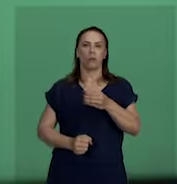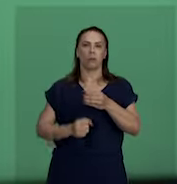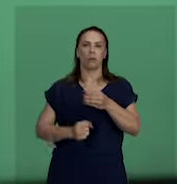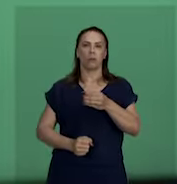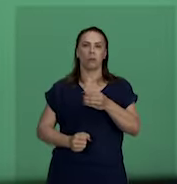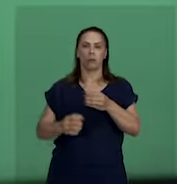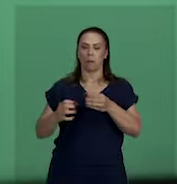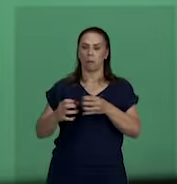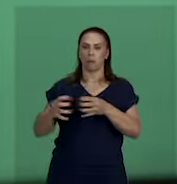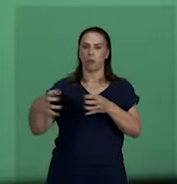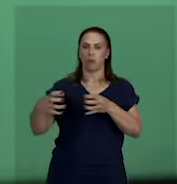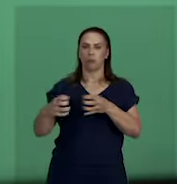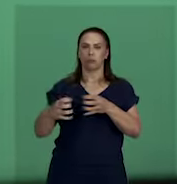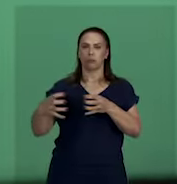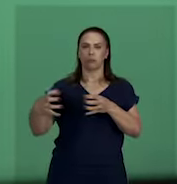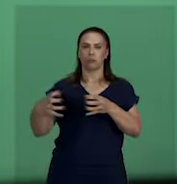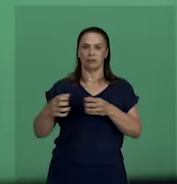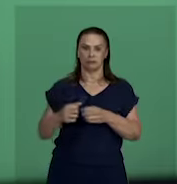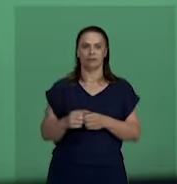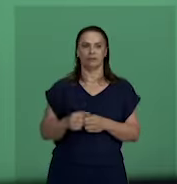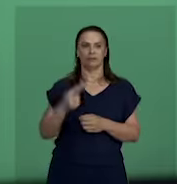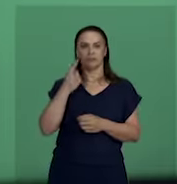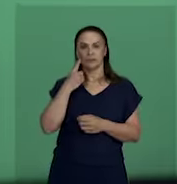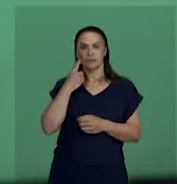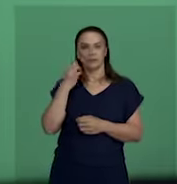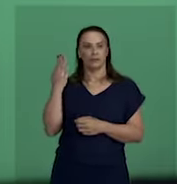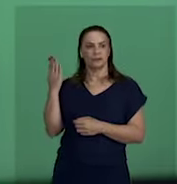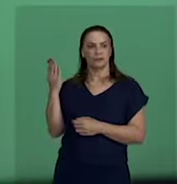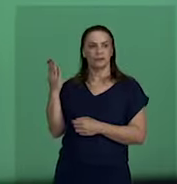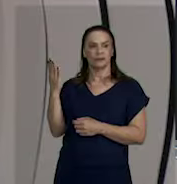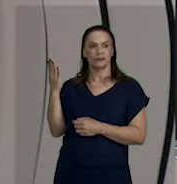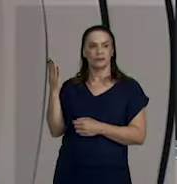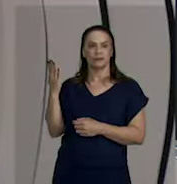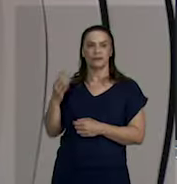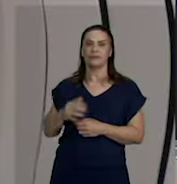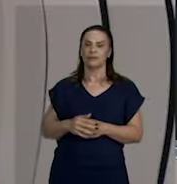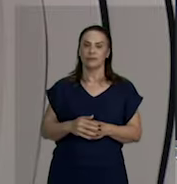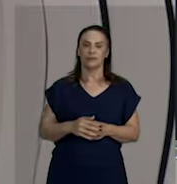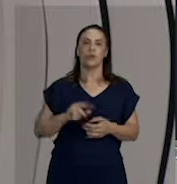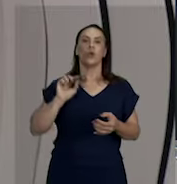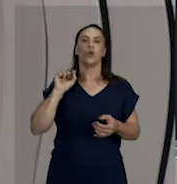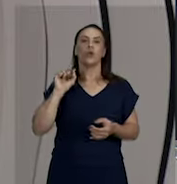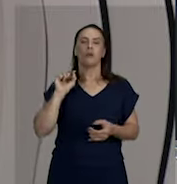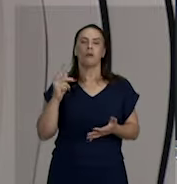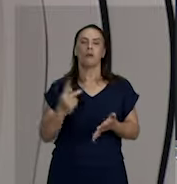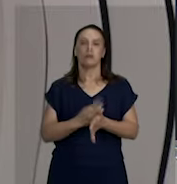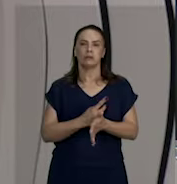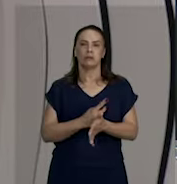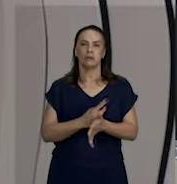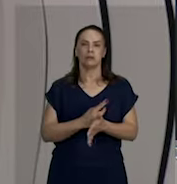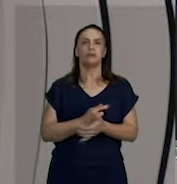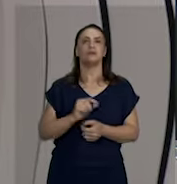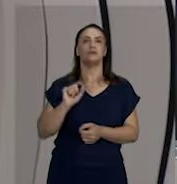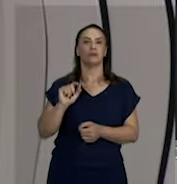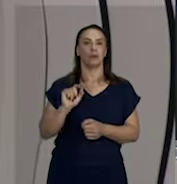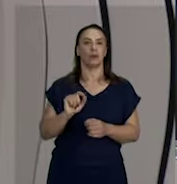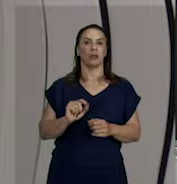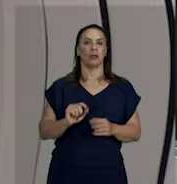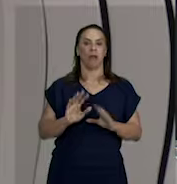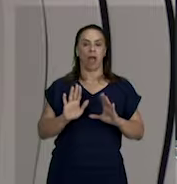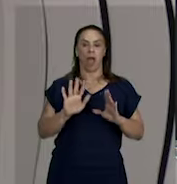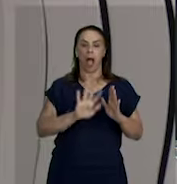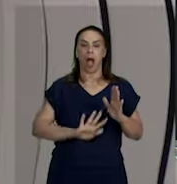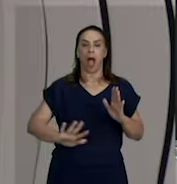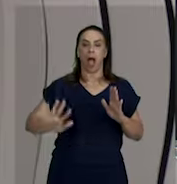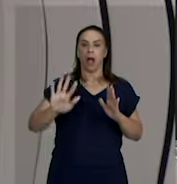está acontecendo aqui? Quando o balão está inchando, né? Eu estou aumentando a área da